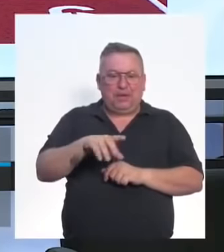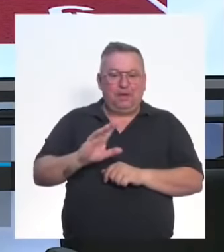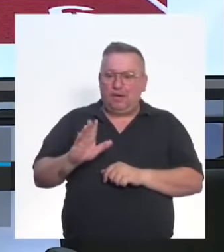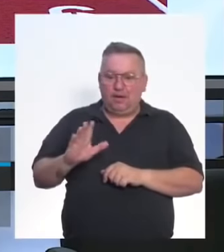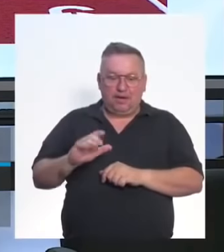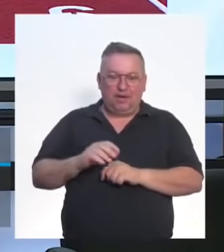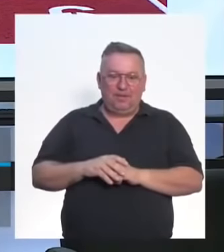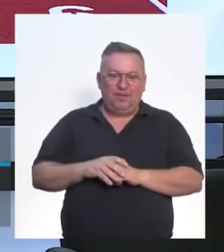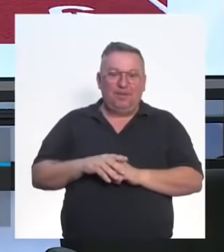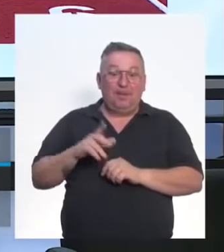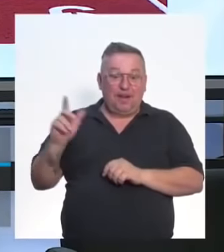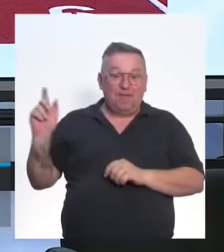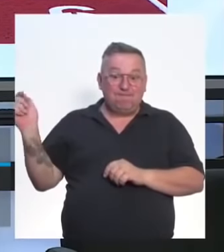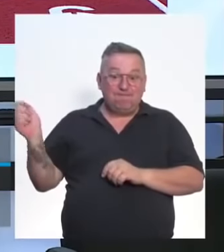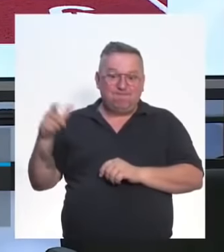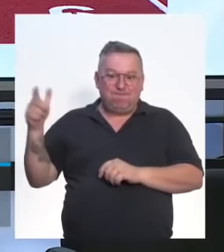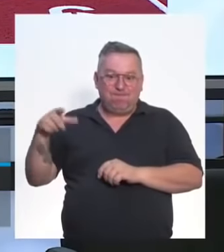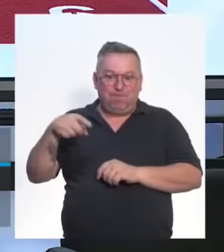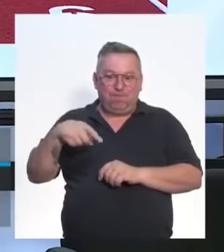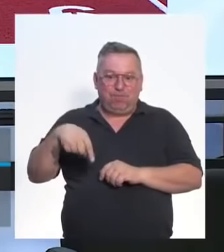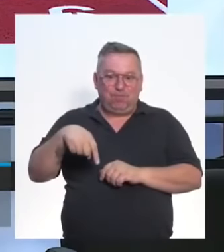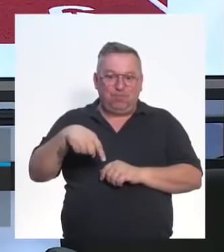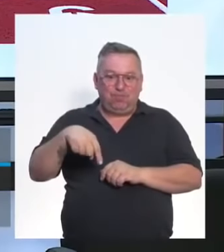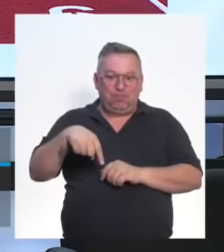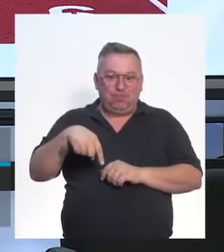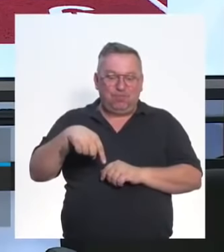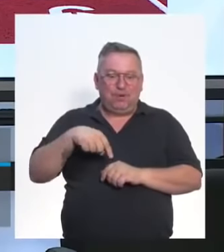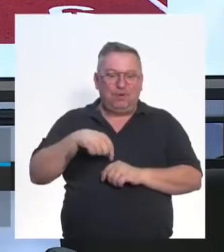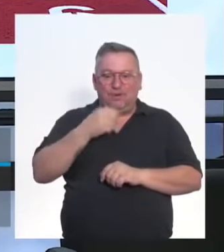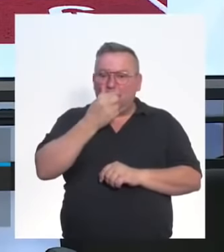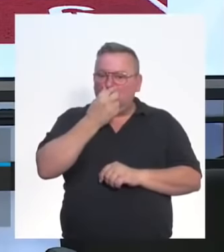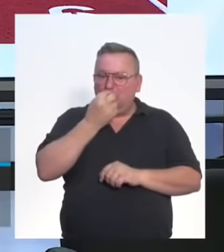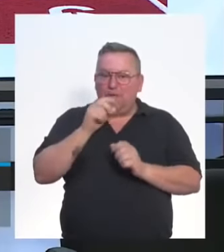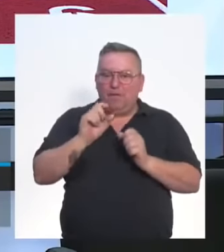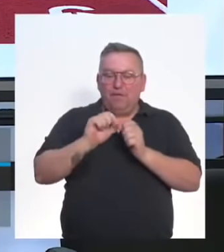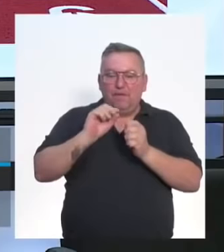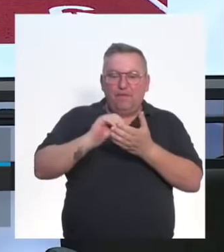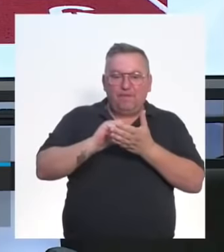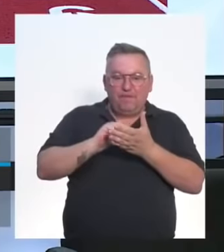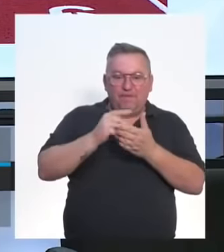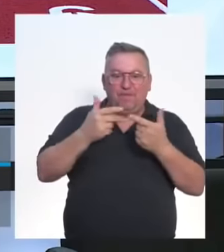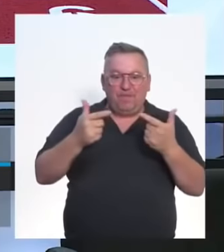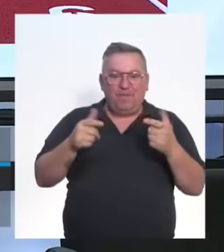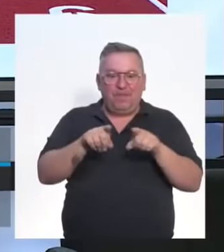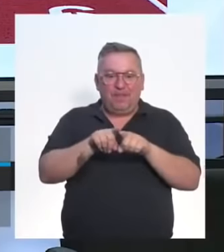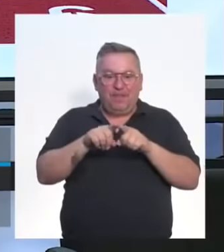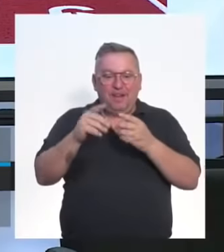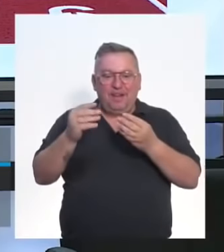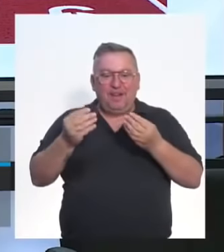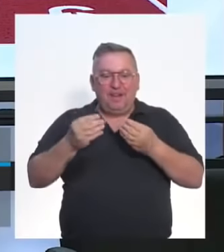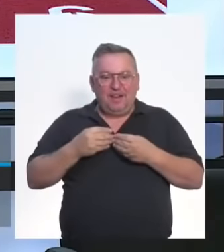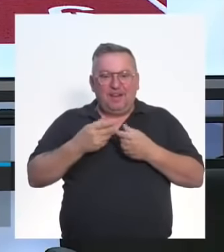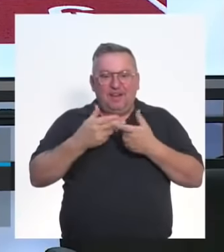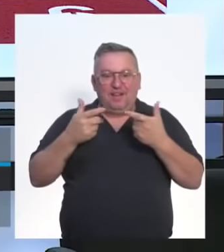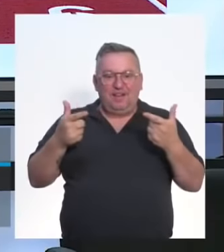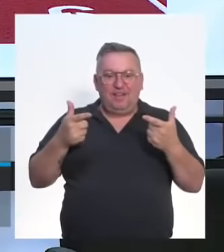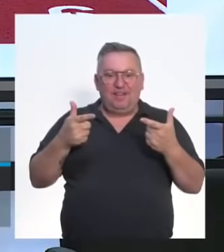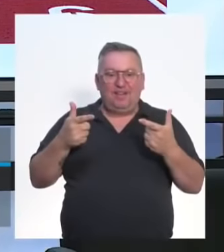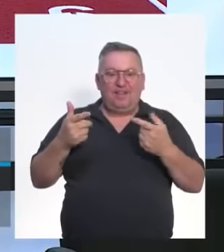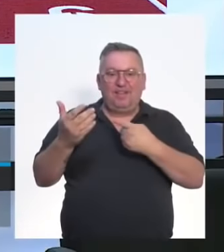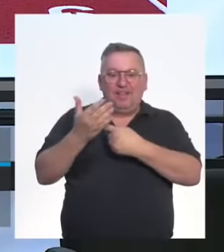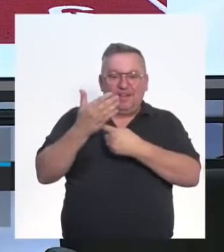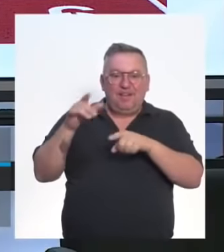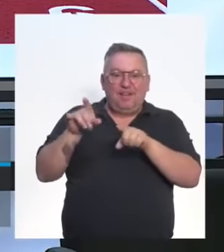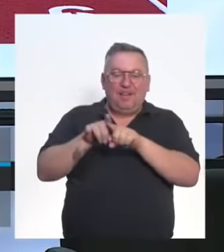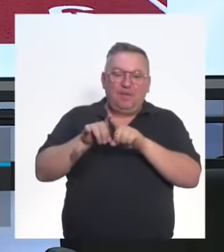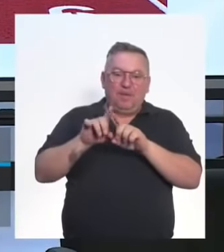Né? Isso aí não. Falta um pouco dessa coisa, né? Essa modernidade toda aí traz muitos benefícios,